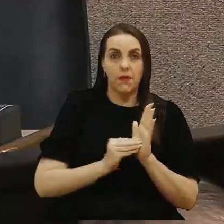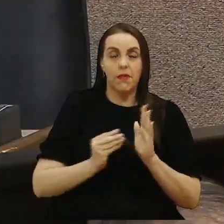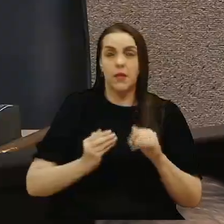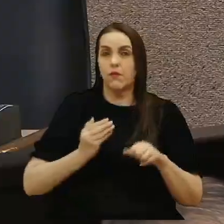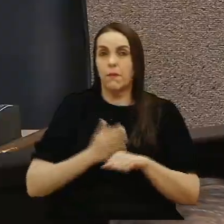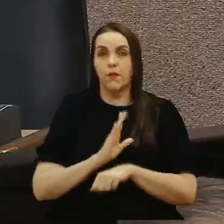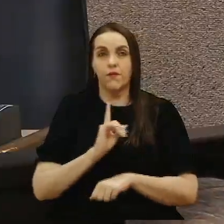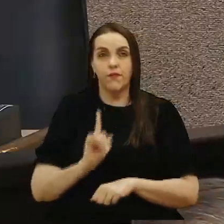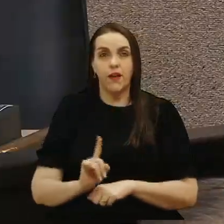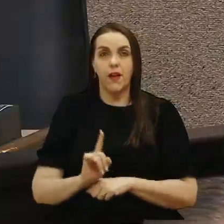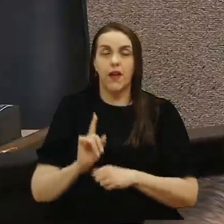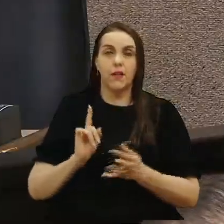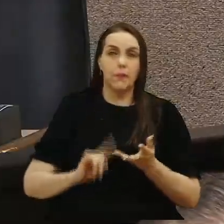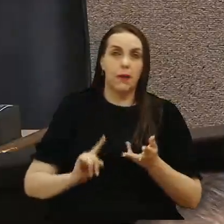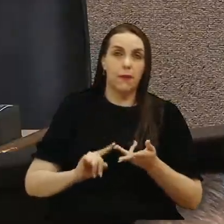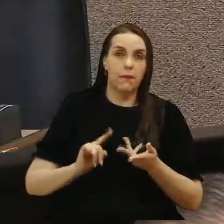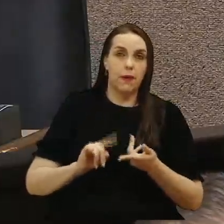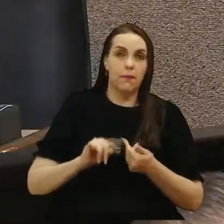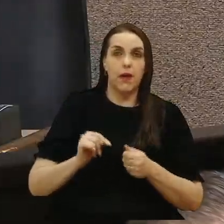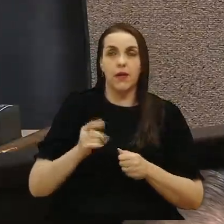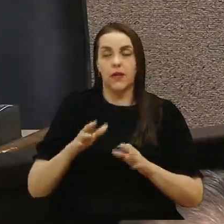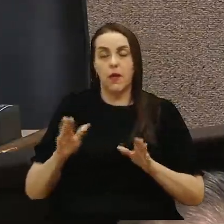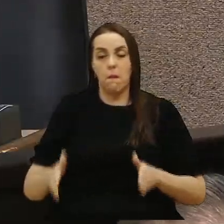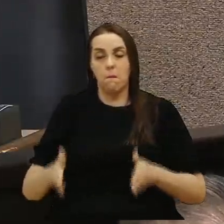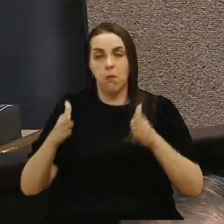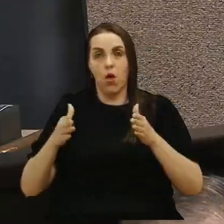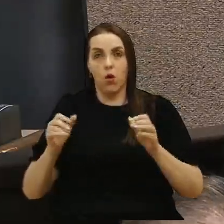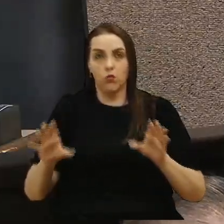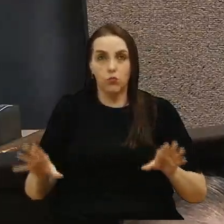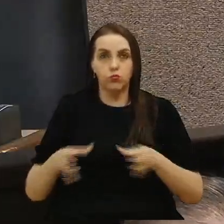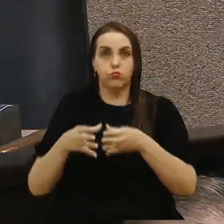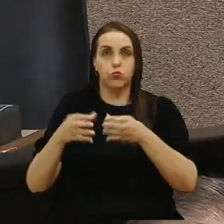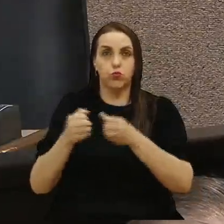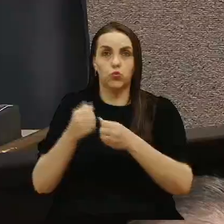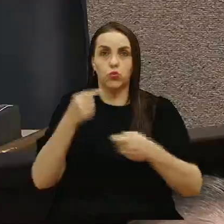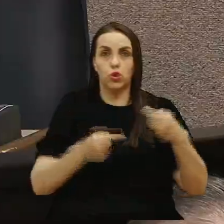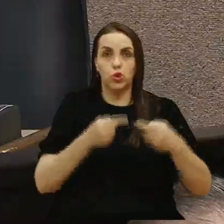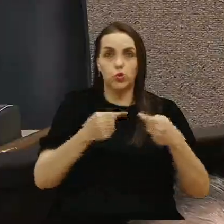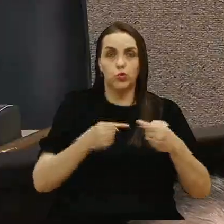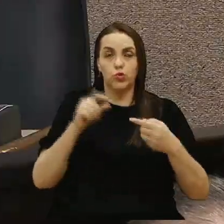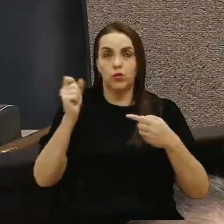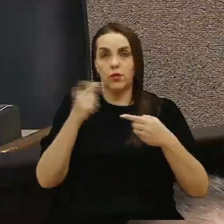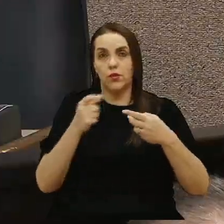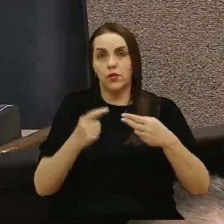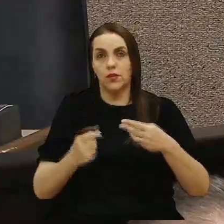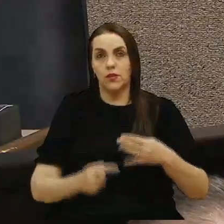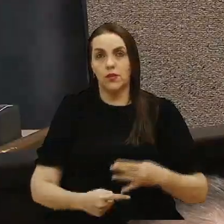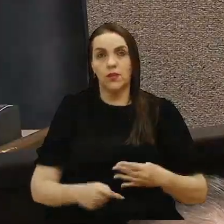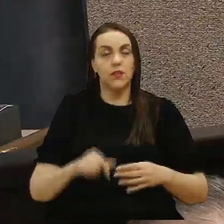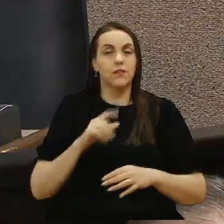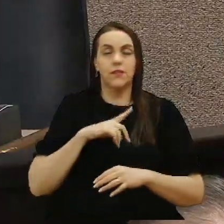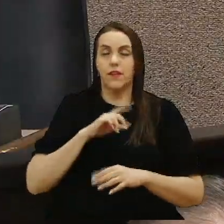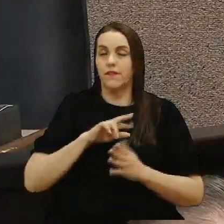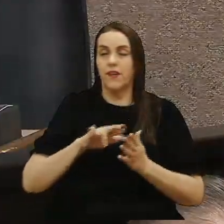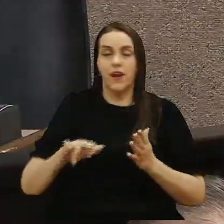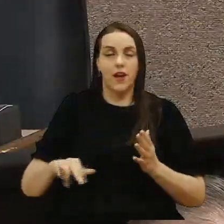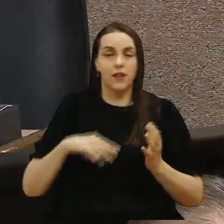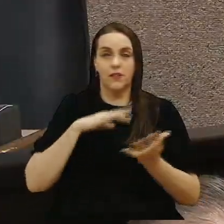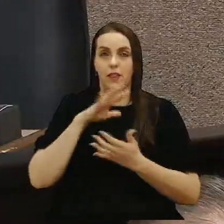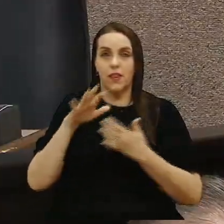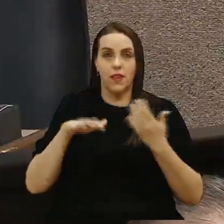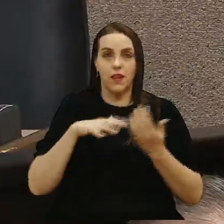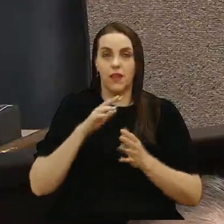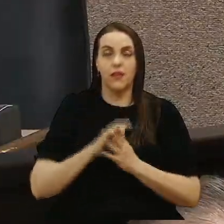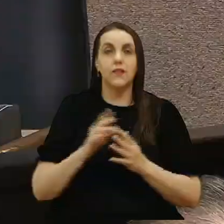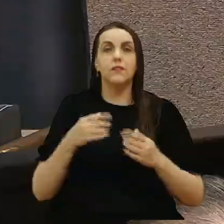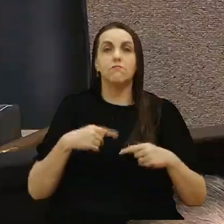aprovadas, que não sei o quê, que querem aprovar em blocão para não ser discutida individualmente, tem diversas situações rolando por aí, mas nós